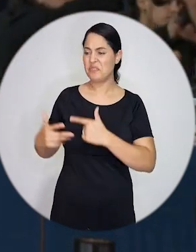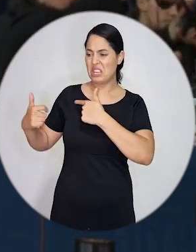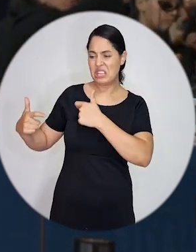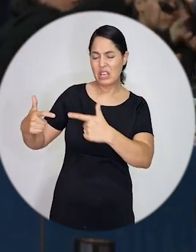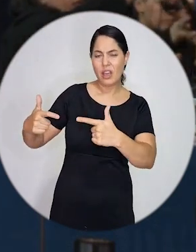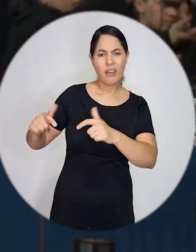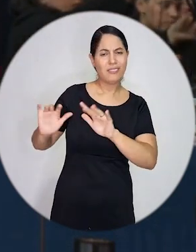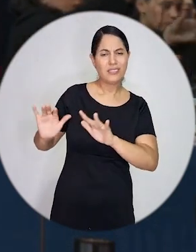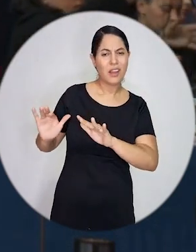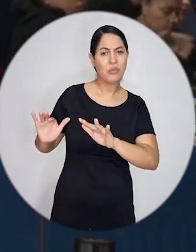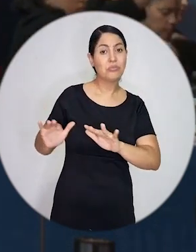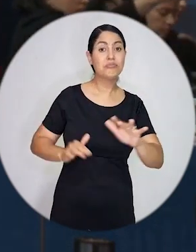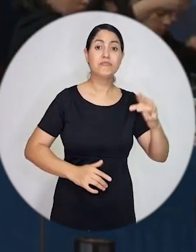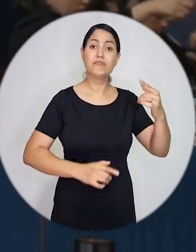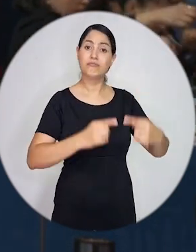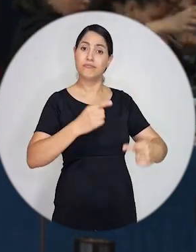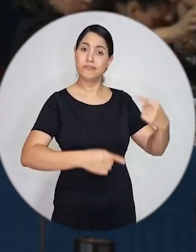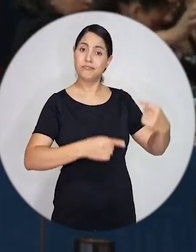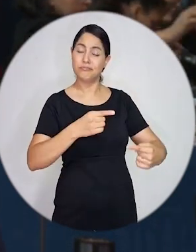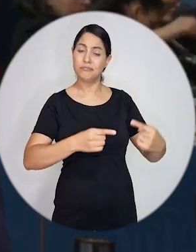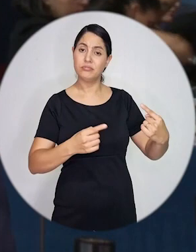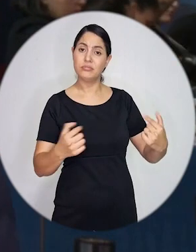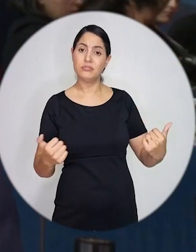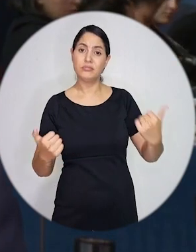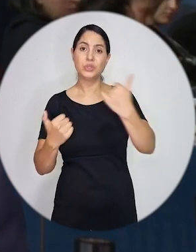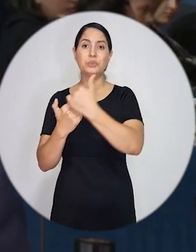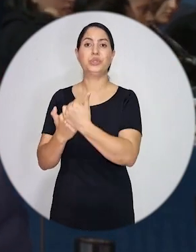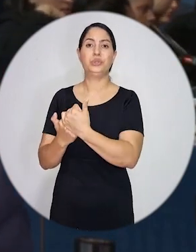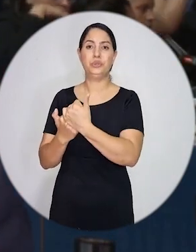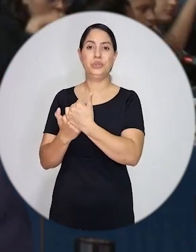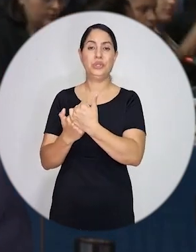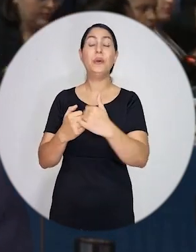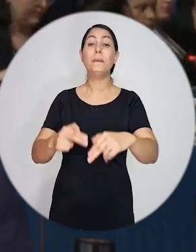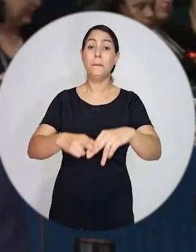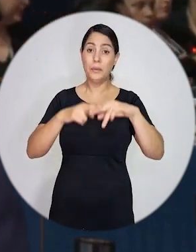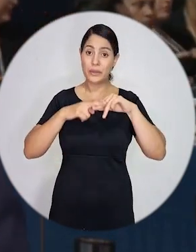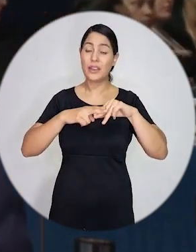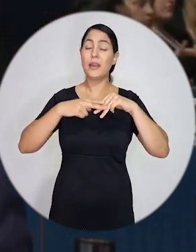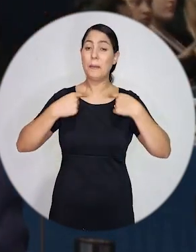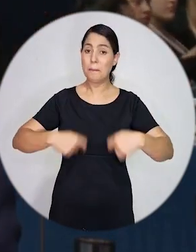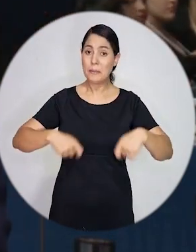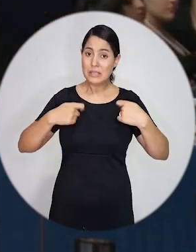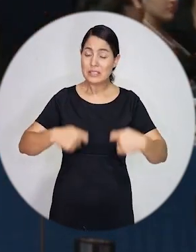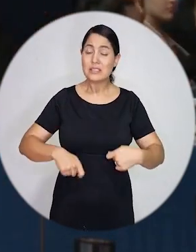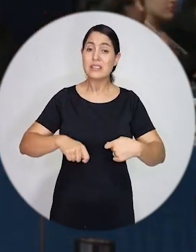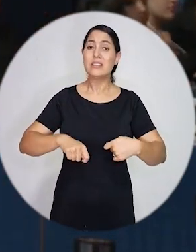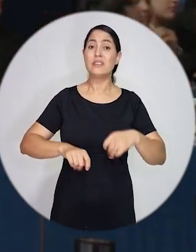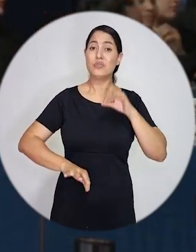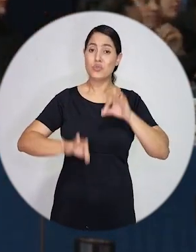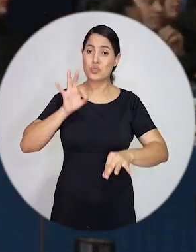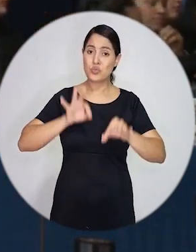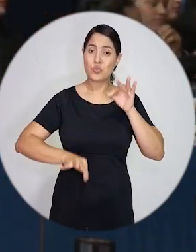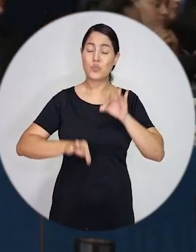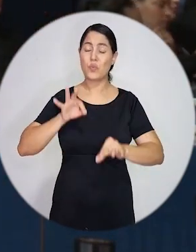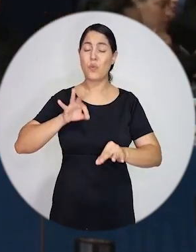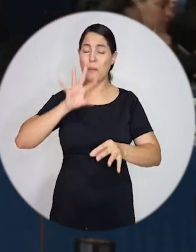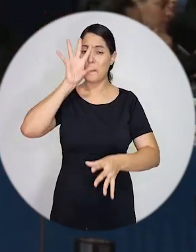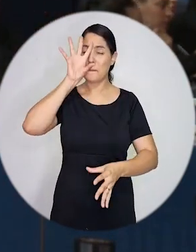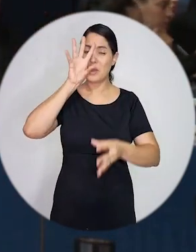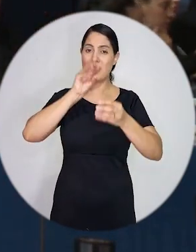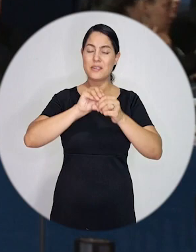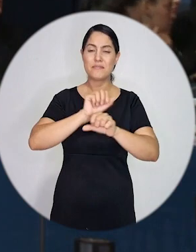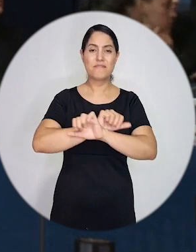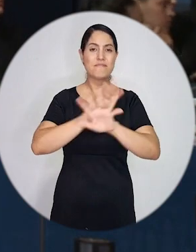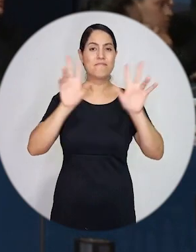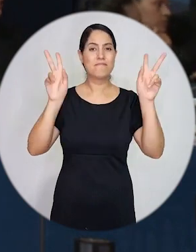justamente a substituição da guerra pelo debate de ideias, pela divergência sendo